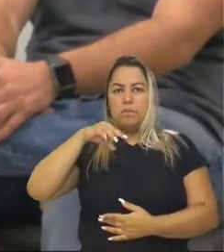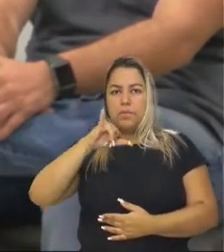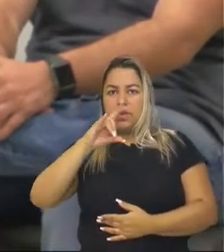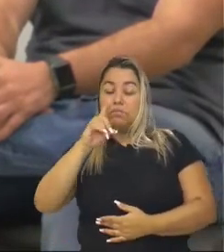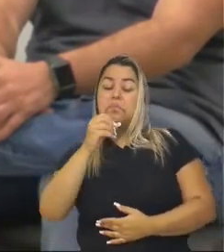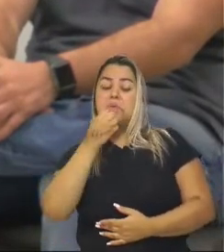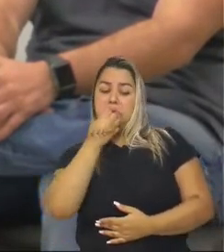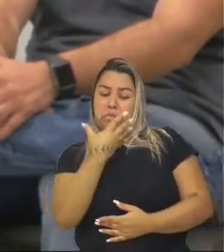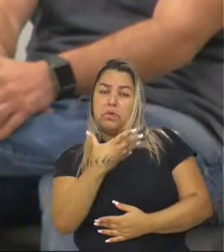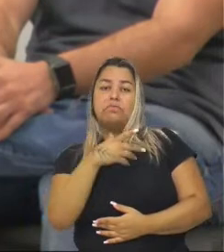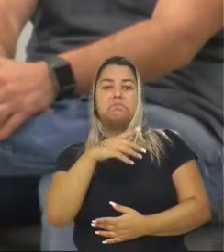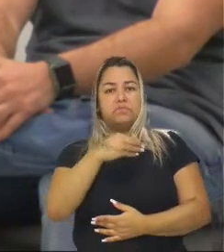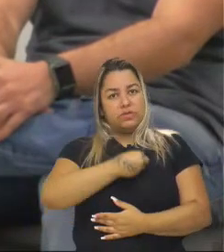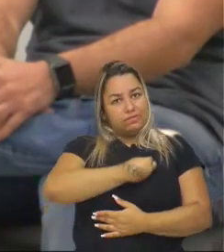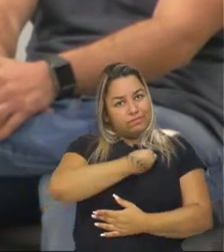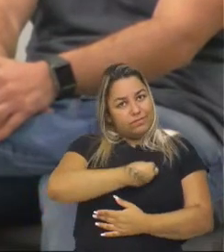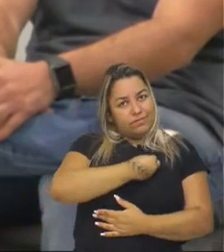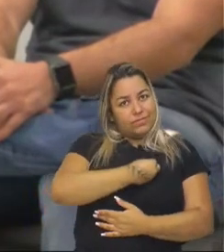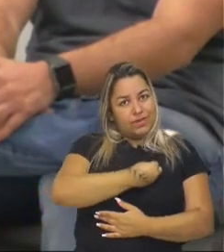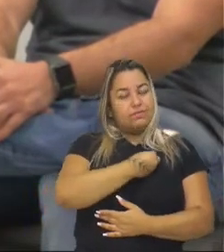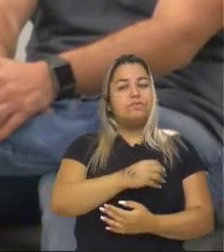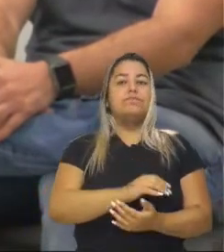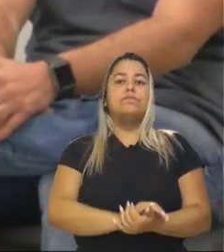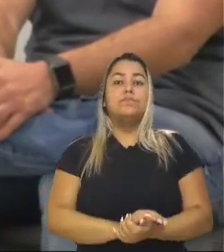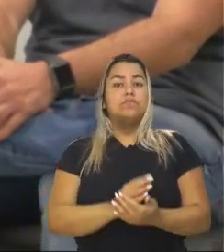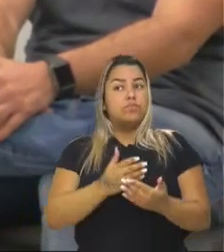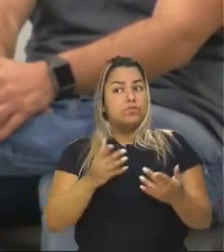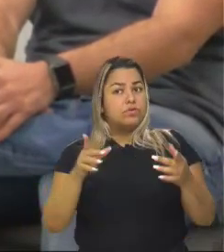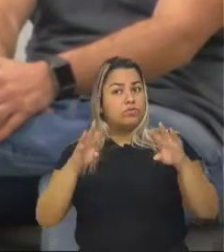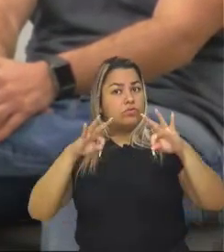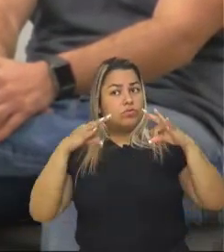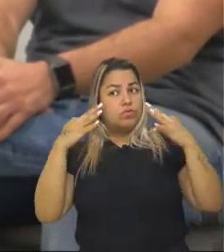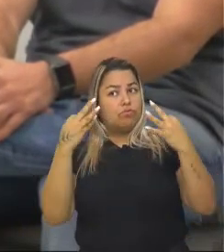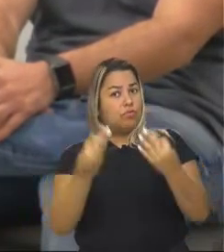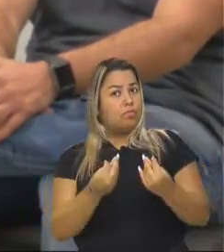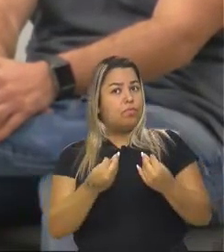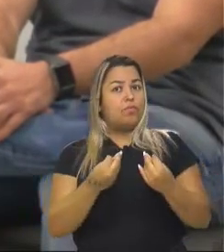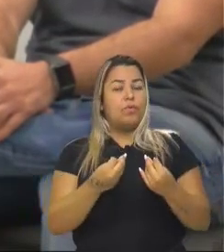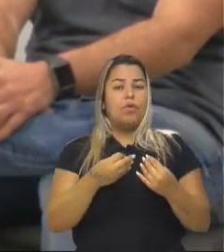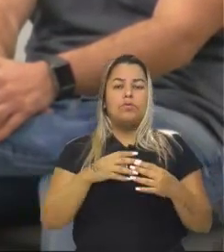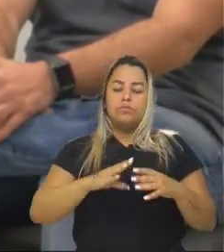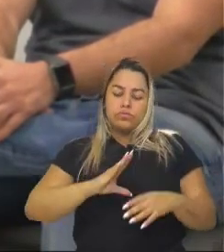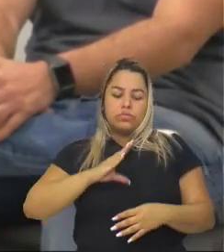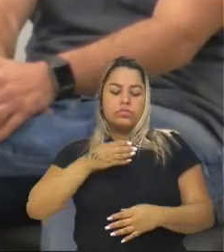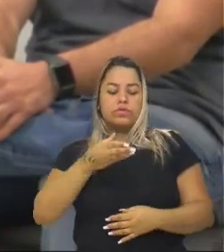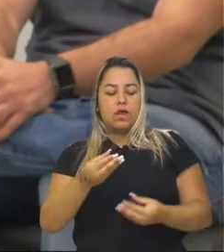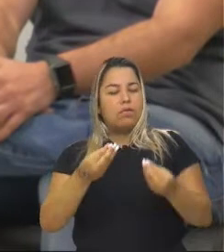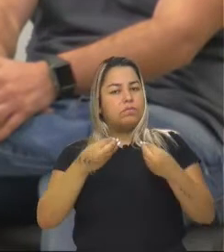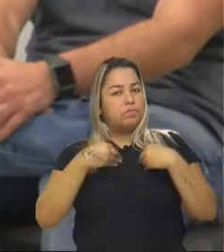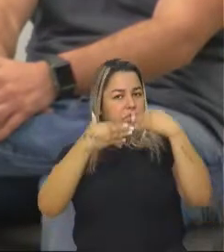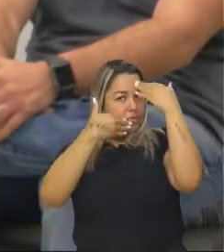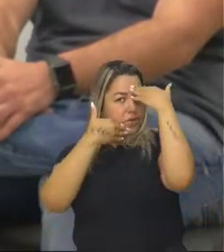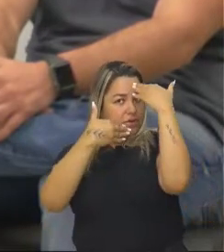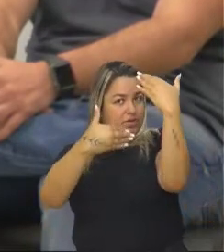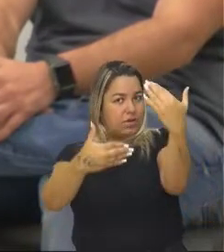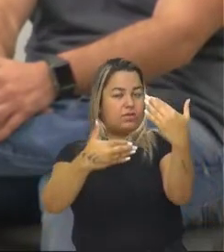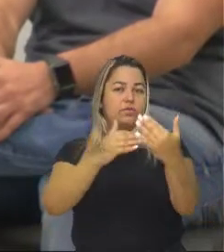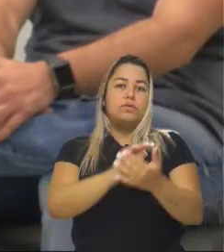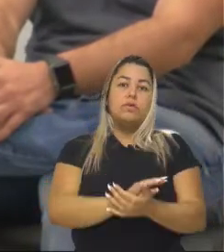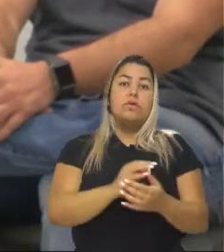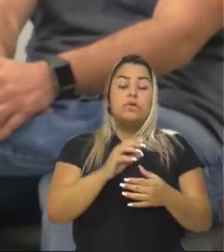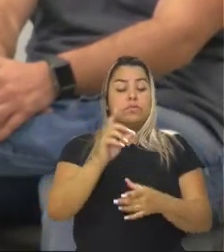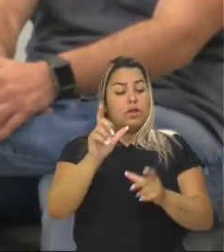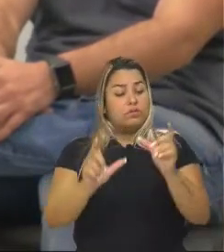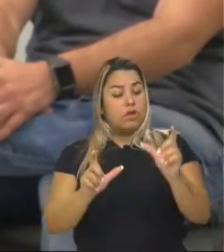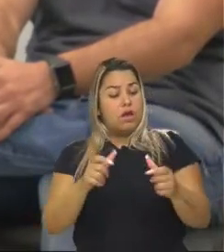que vocês existem e a existência de vocês muito, muito nos orgulha. Obrigado por estarem